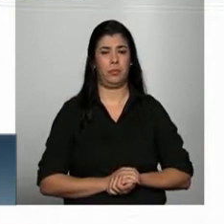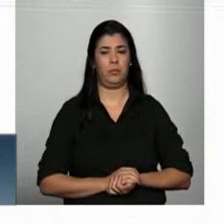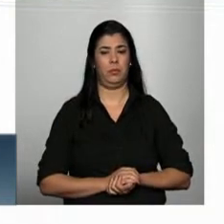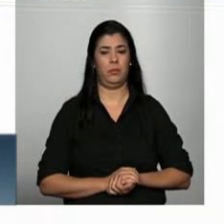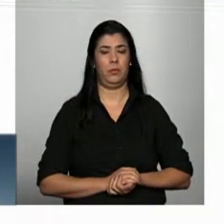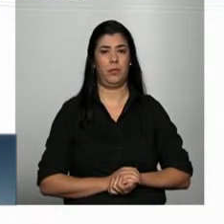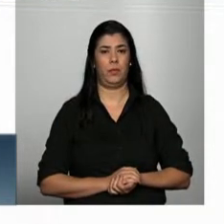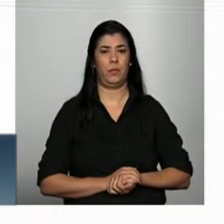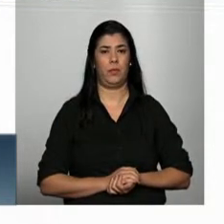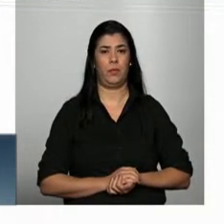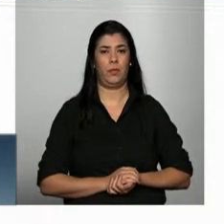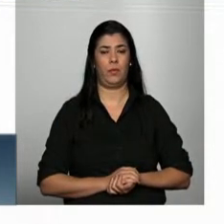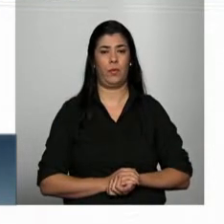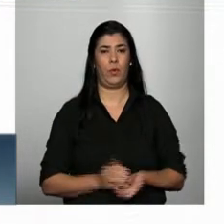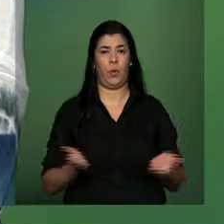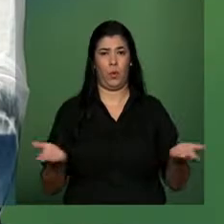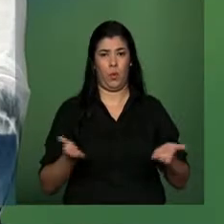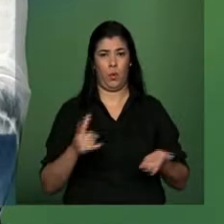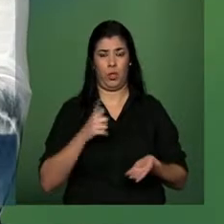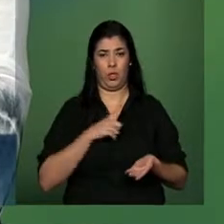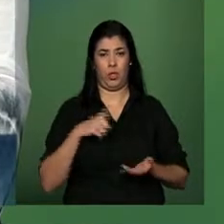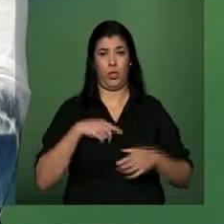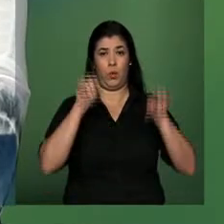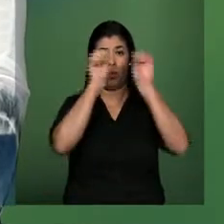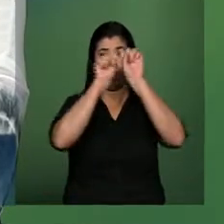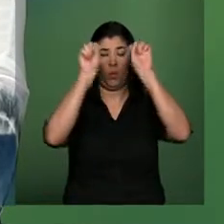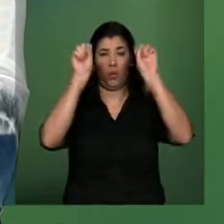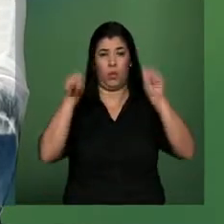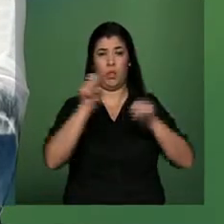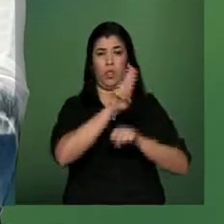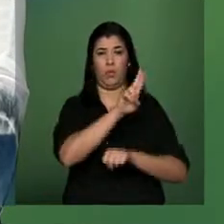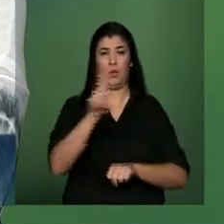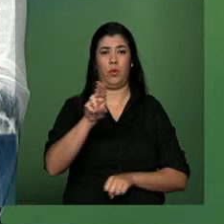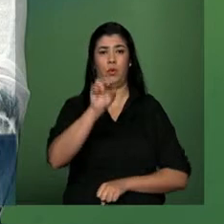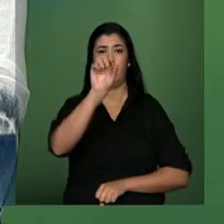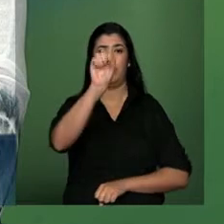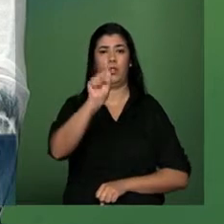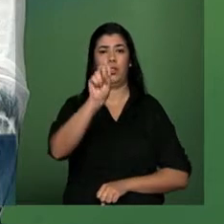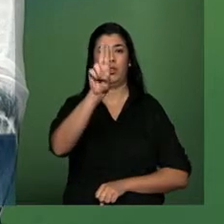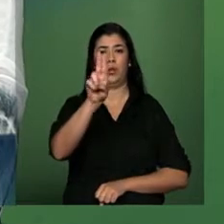Nós temos hoje o SUASA, que é o Sistema Único